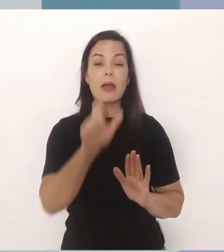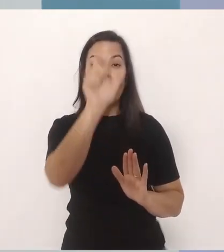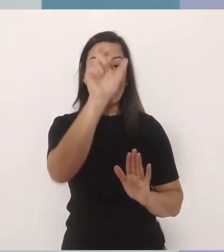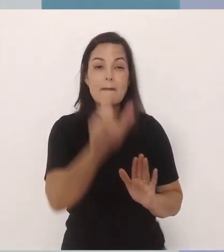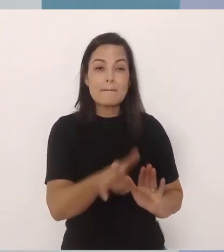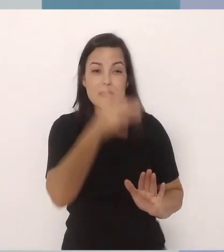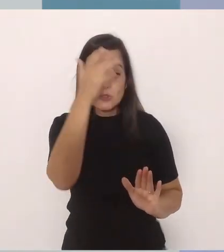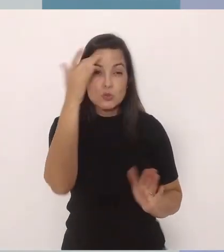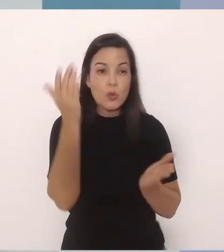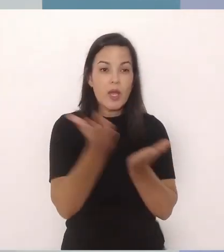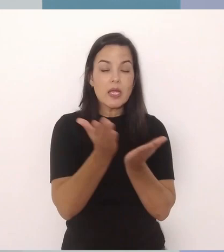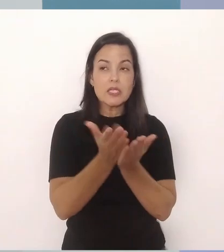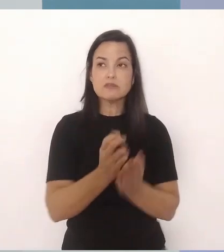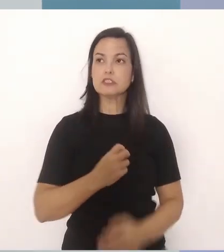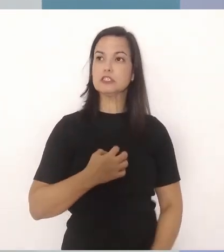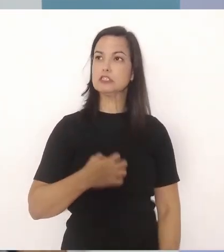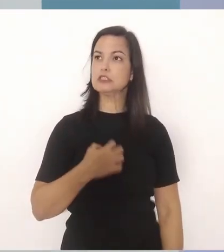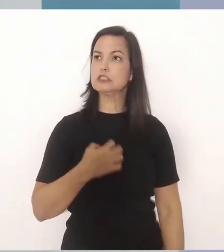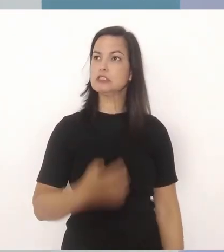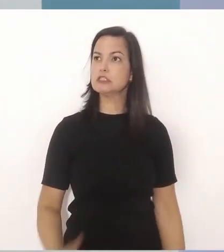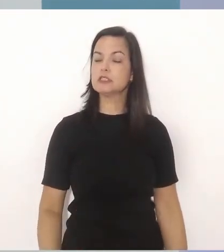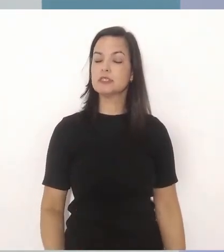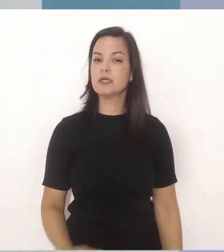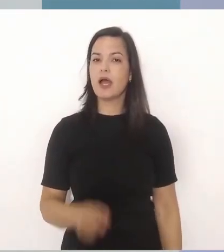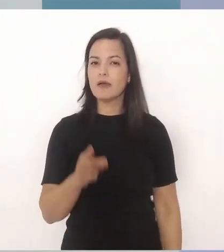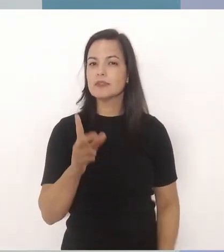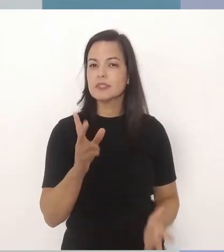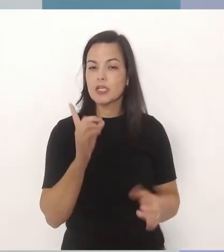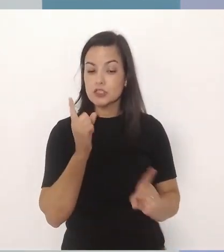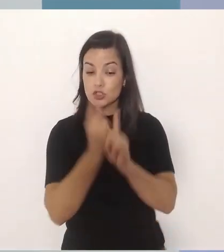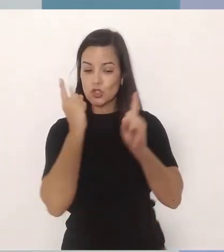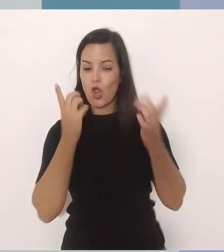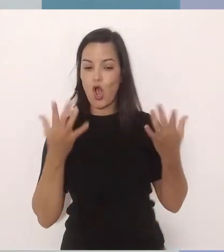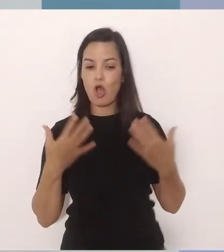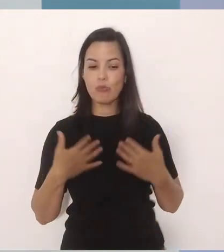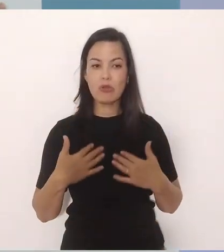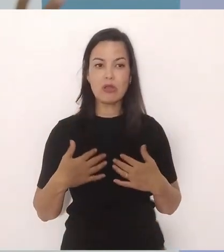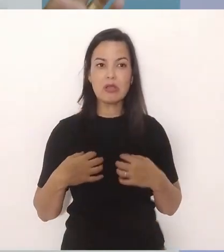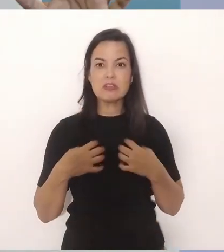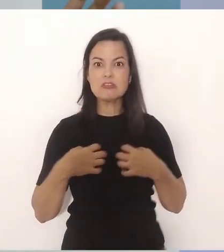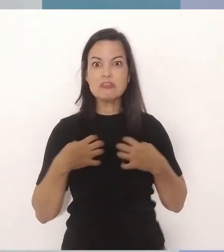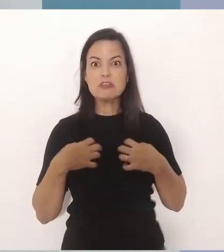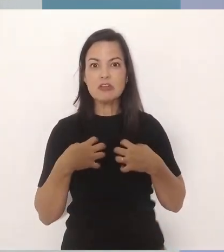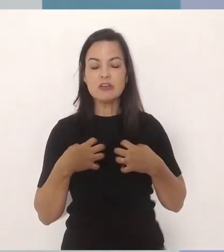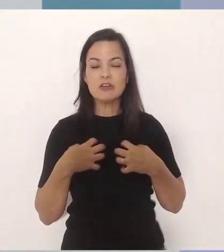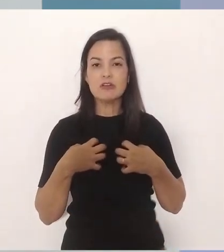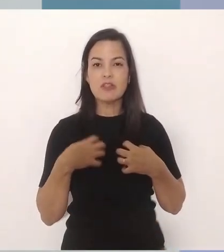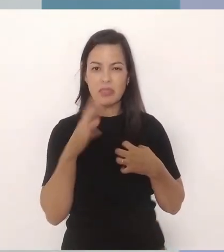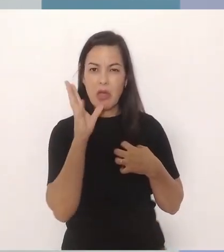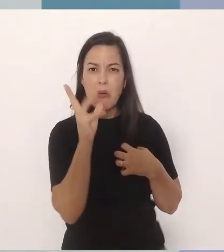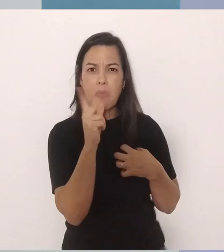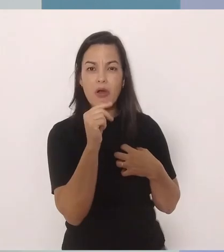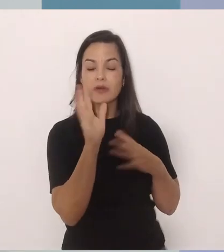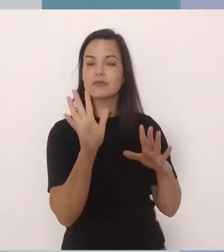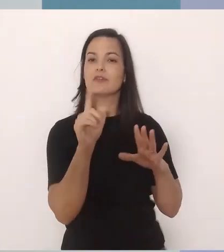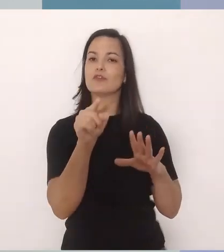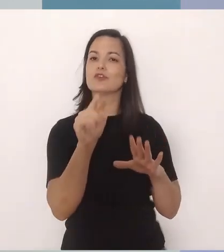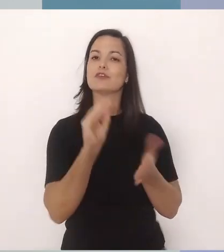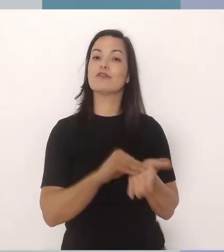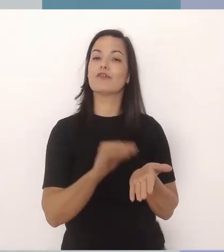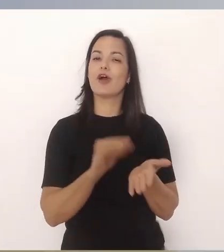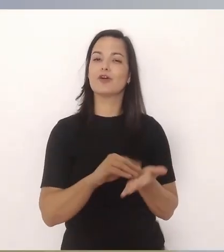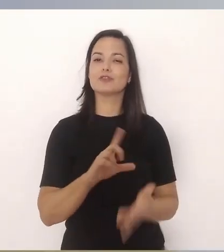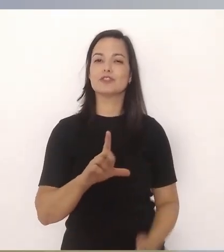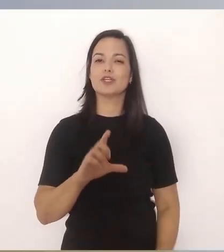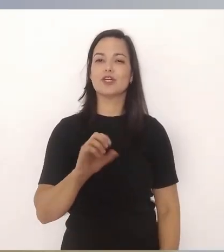descobrir que você não é longânimo. Se você fica irritado até por falar longanimidade dessa maneira, você não é